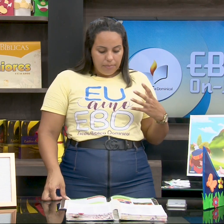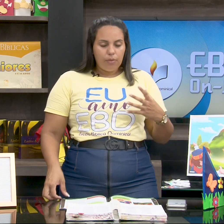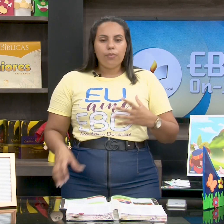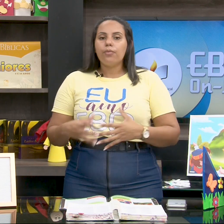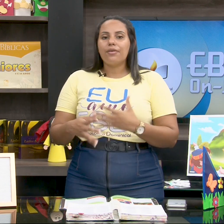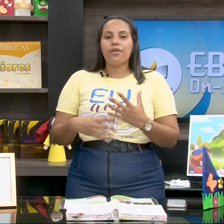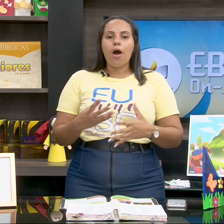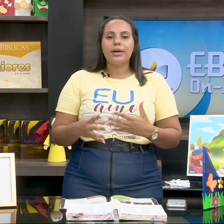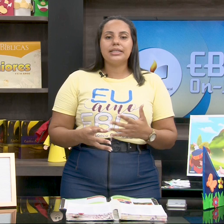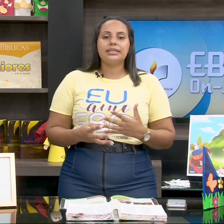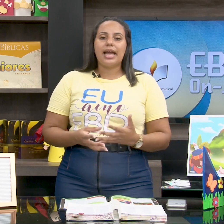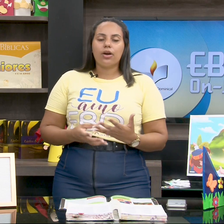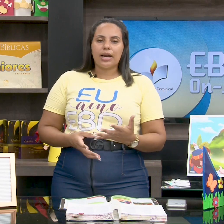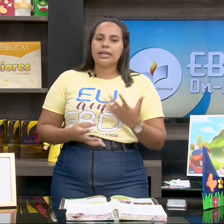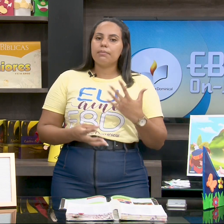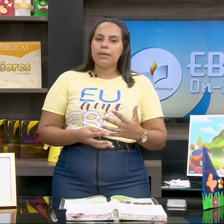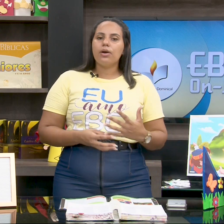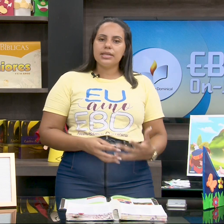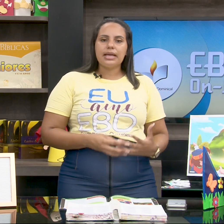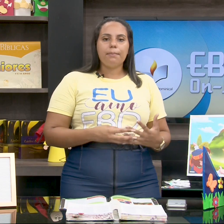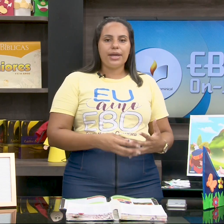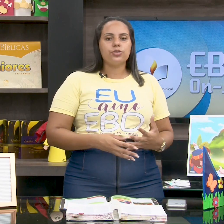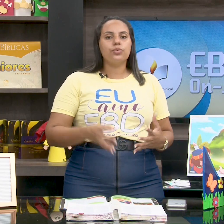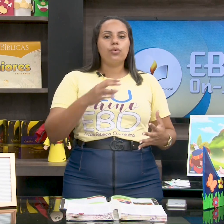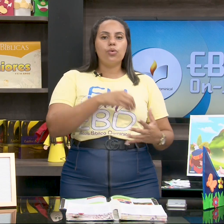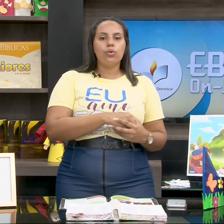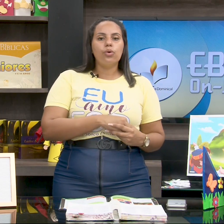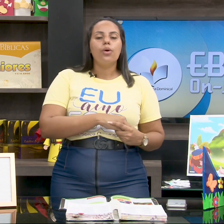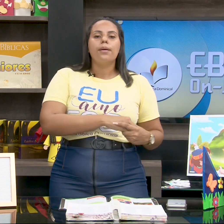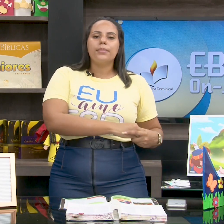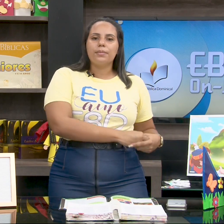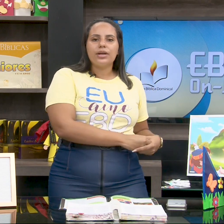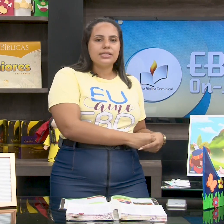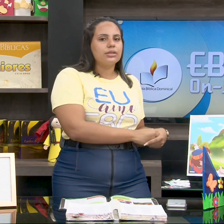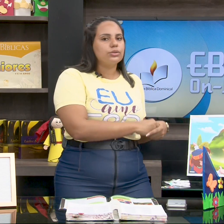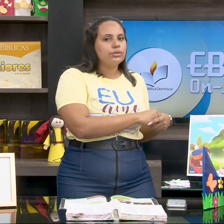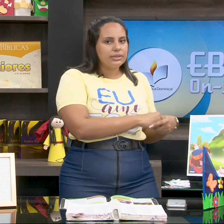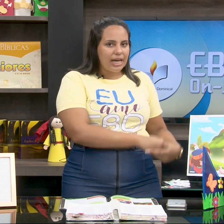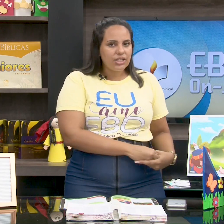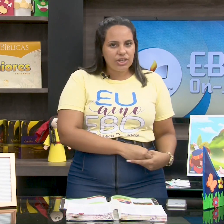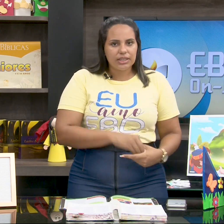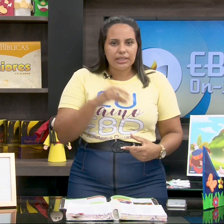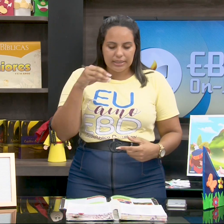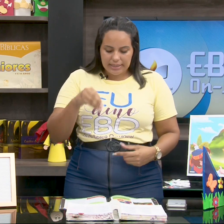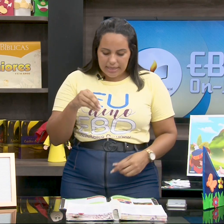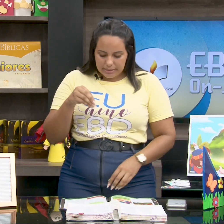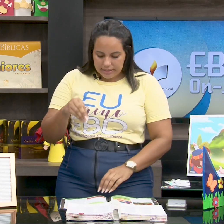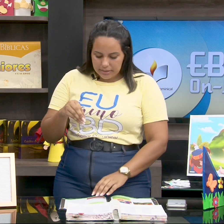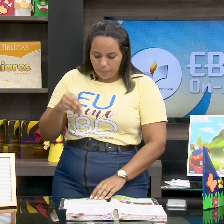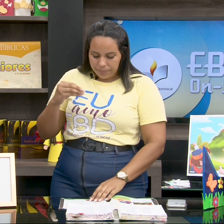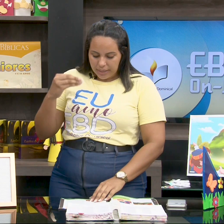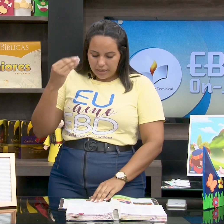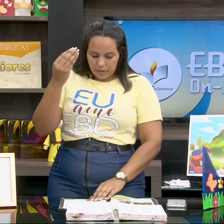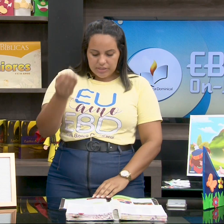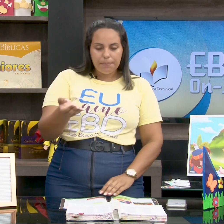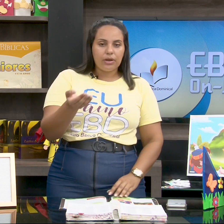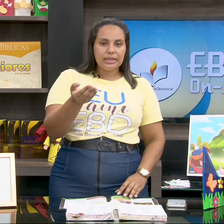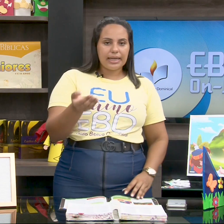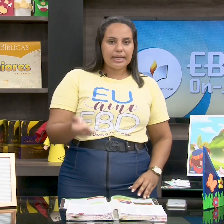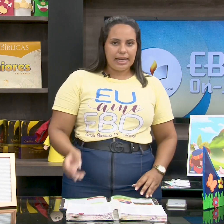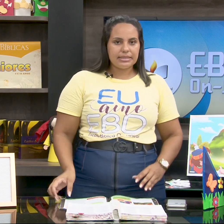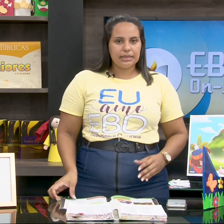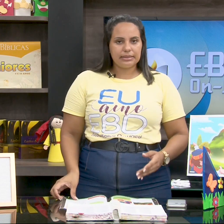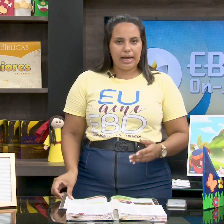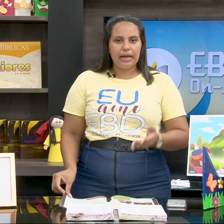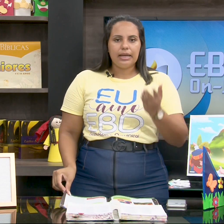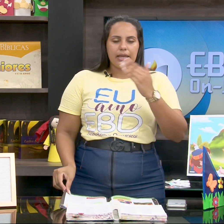decorar, uma forma de decorar, de memorizar mesmo o memorizando da gente, dessa lição. Então, você pode ler